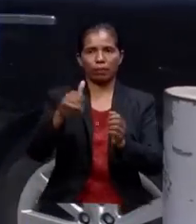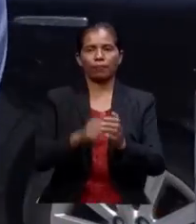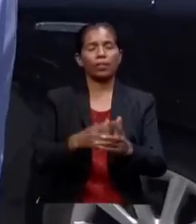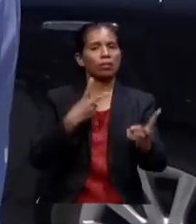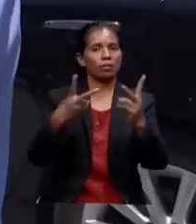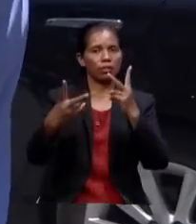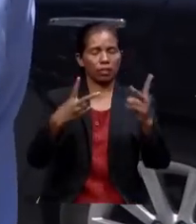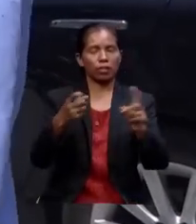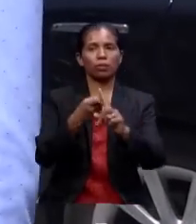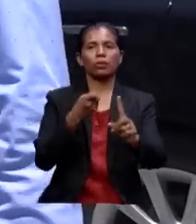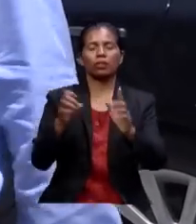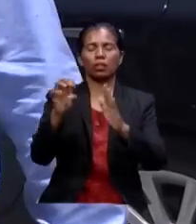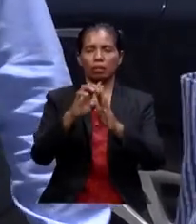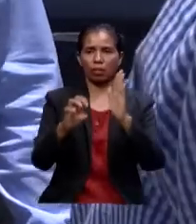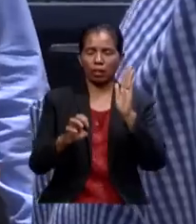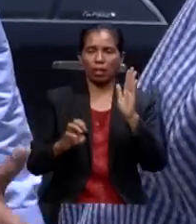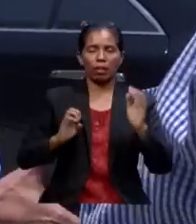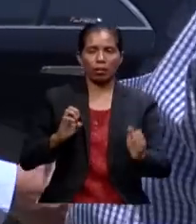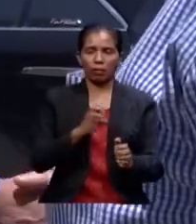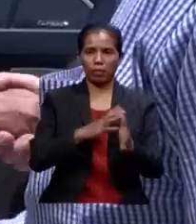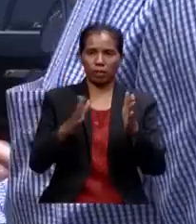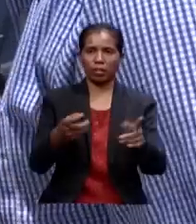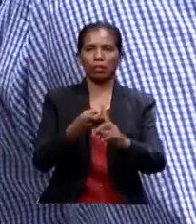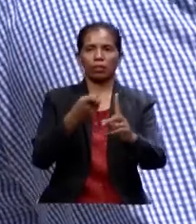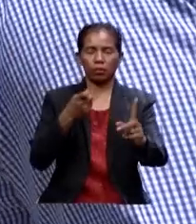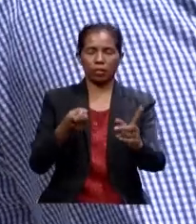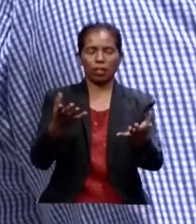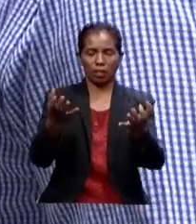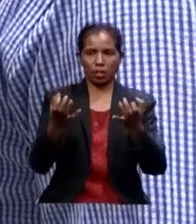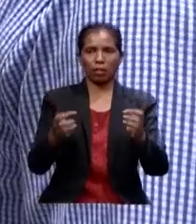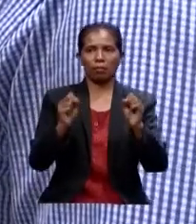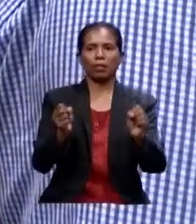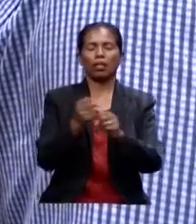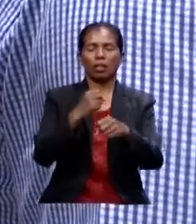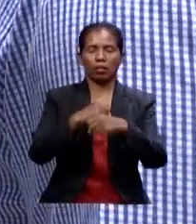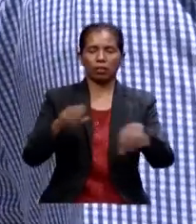cortesia os embaixadora Hungária ne iniciativa rásico os embaixadora nune bele cria